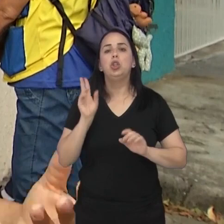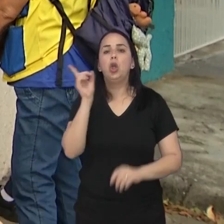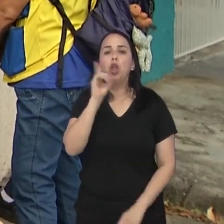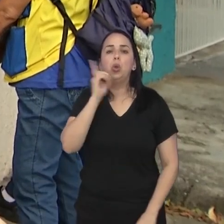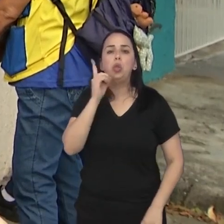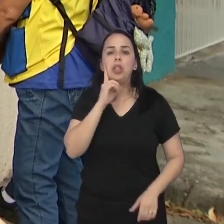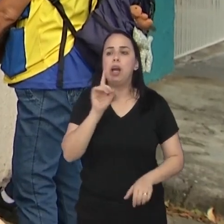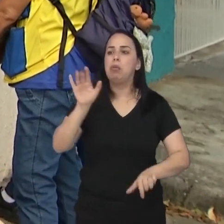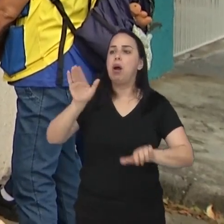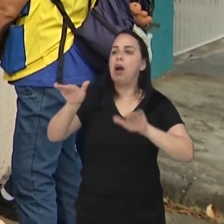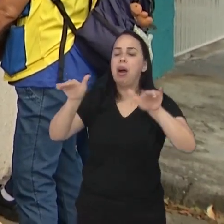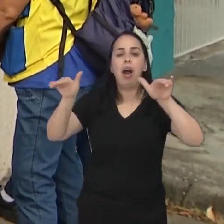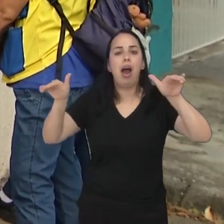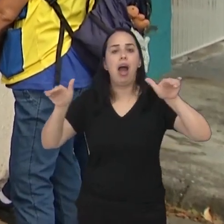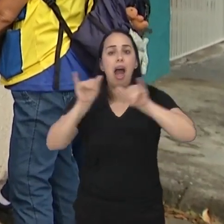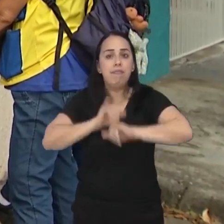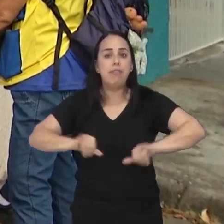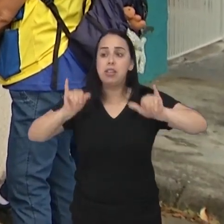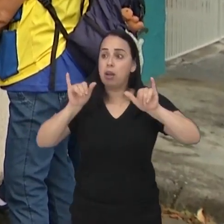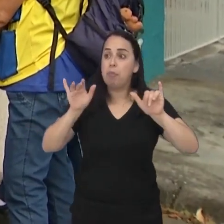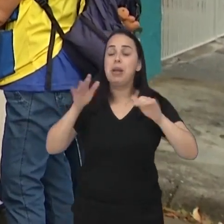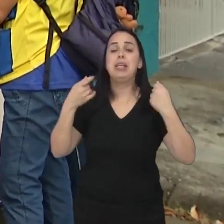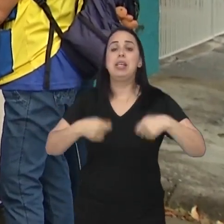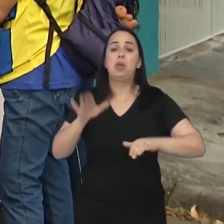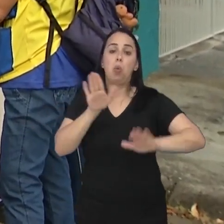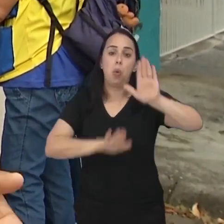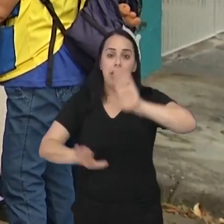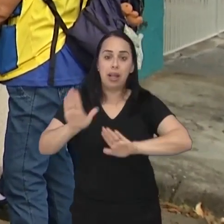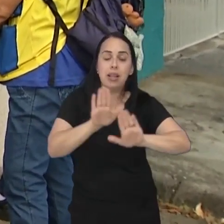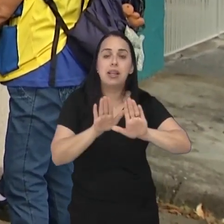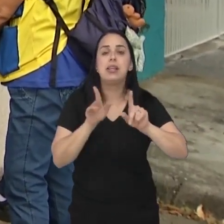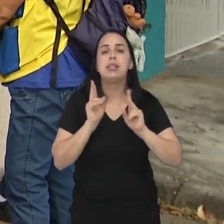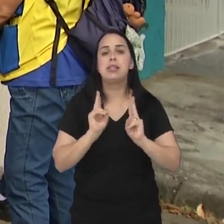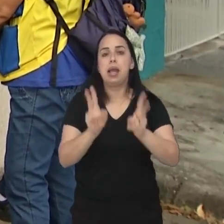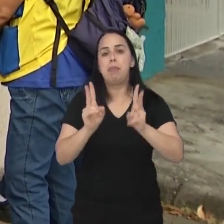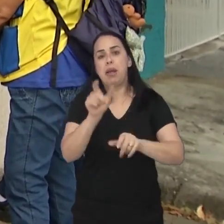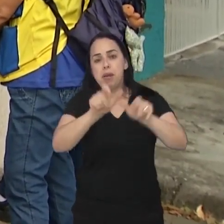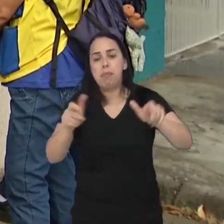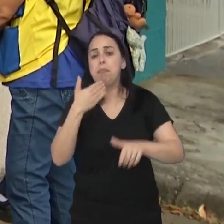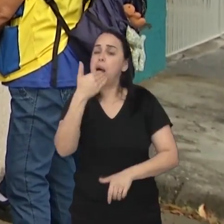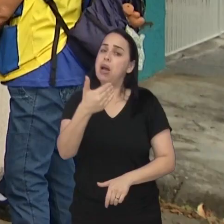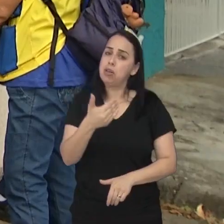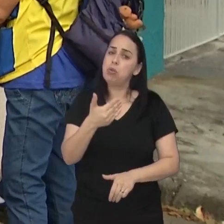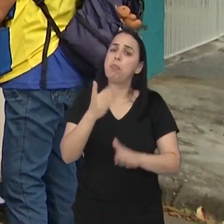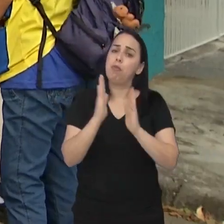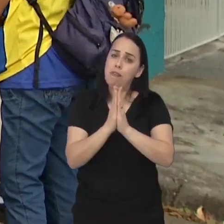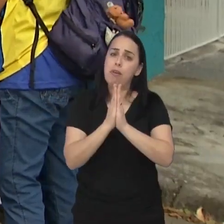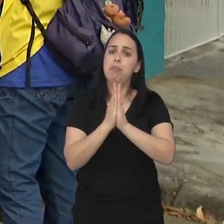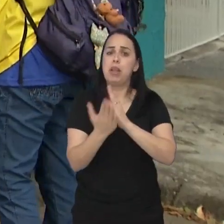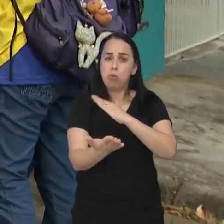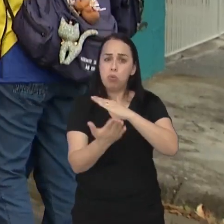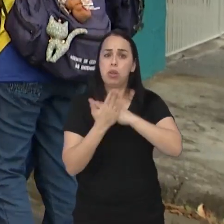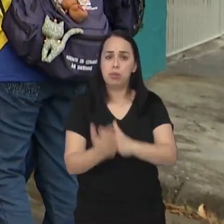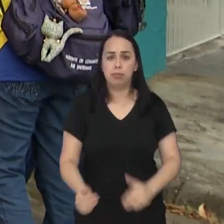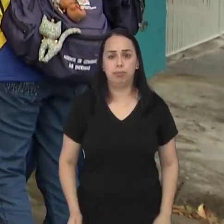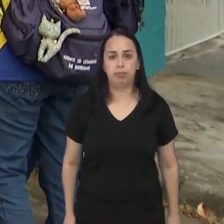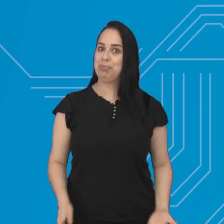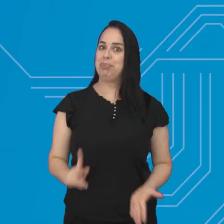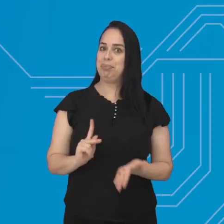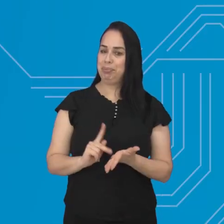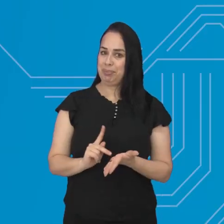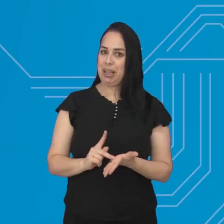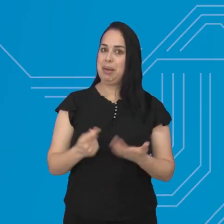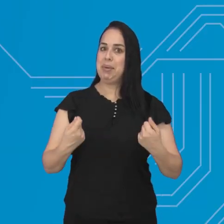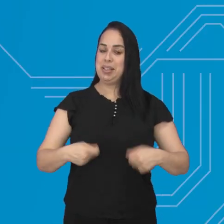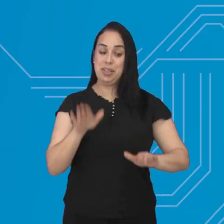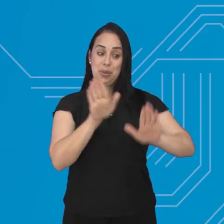apenas para estar lembrando, né, do cuidado. A gente sempre conta com a colaboração de todos para a eliminação dos criadouros.